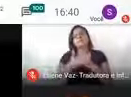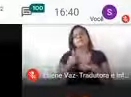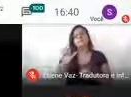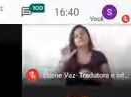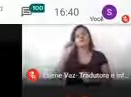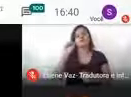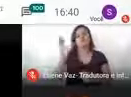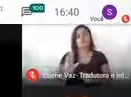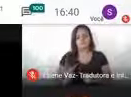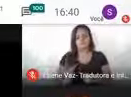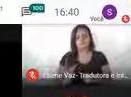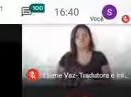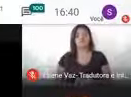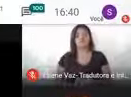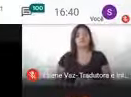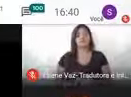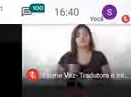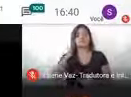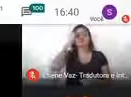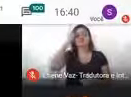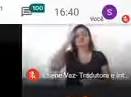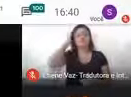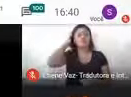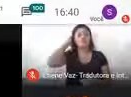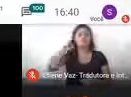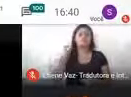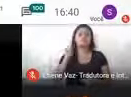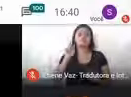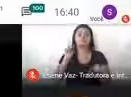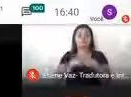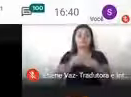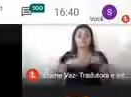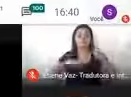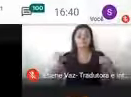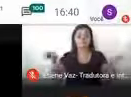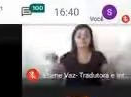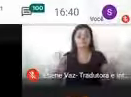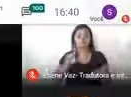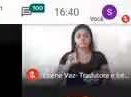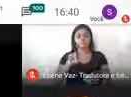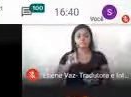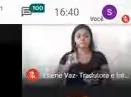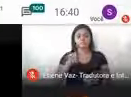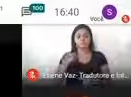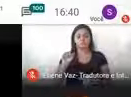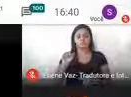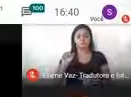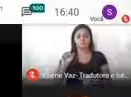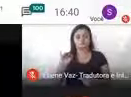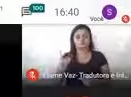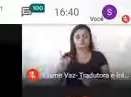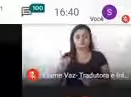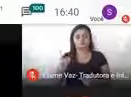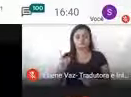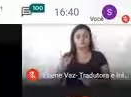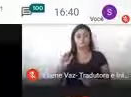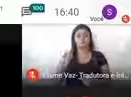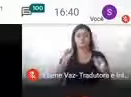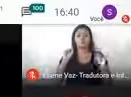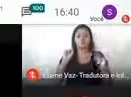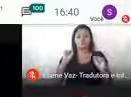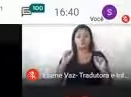Há também a variação diamésica, de respeito à língua meio escrito e meio falado. Essas são as